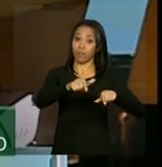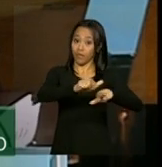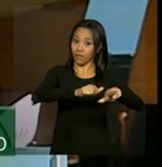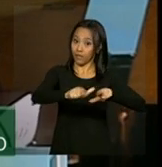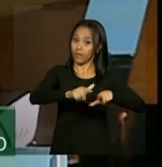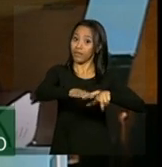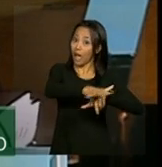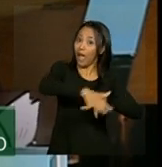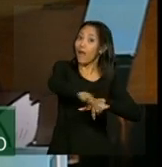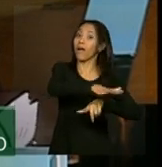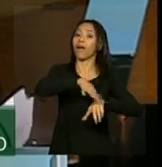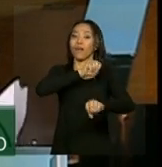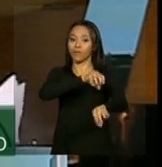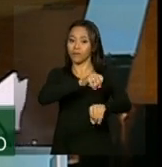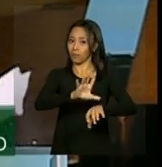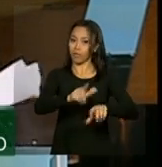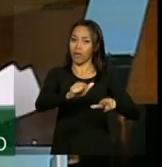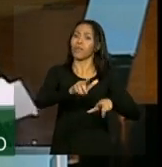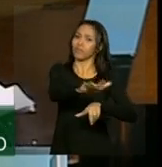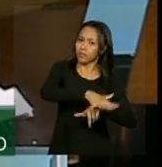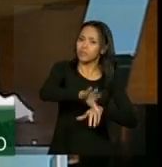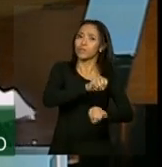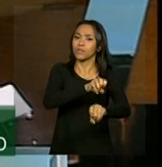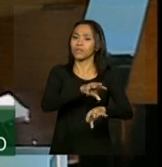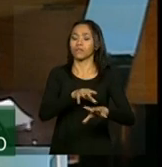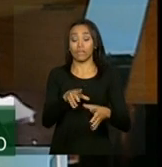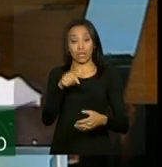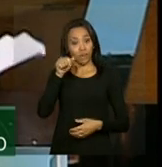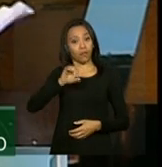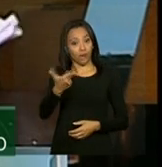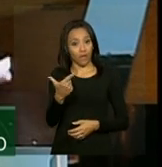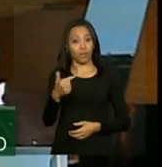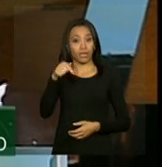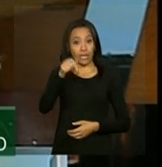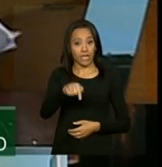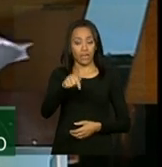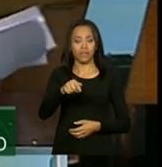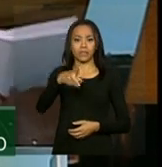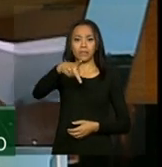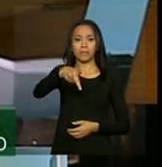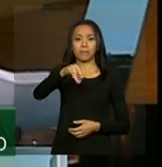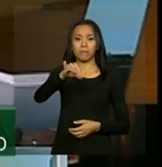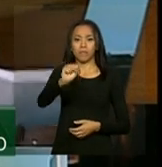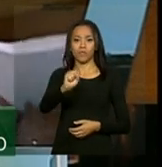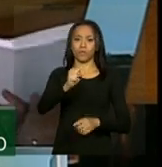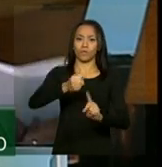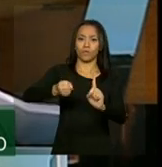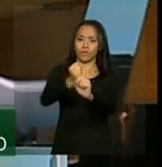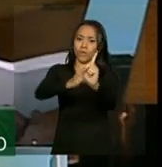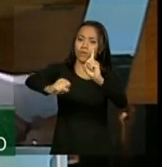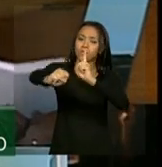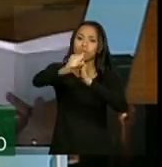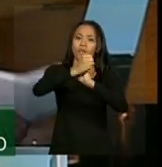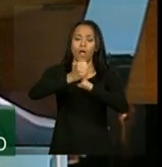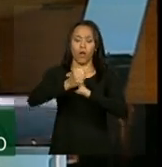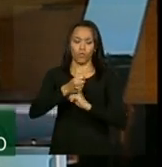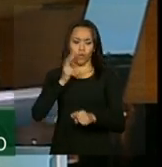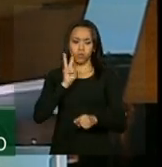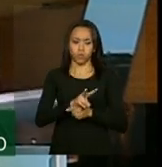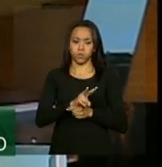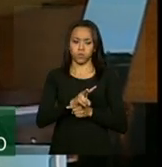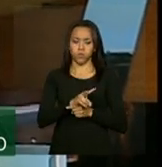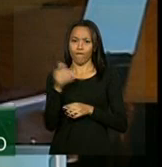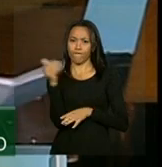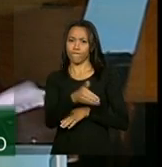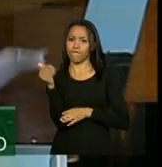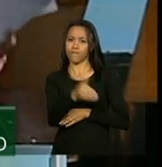nós defendemos, sim, que esse piso de proteção social ele seja condicionado à frequência das crianças em